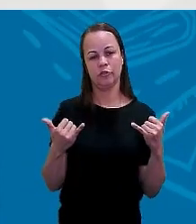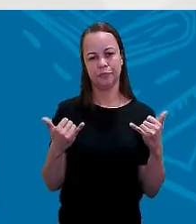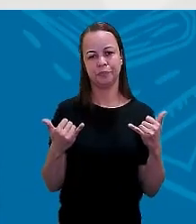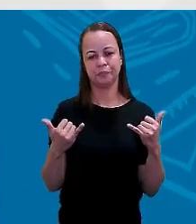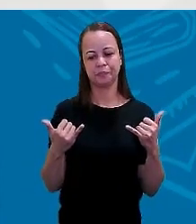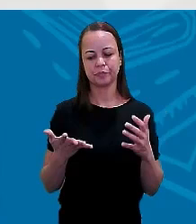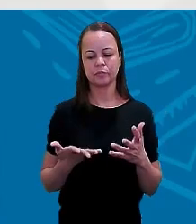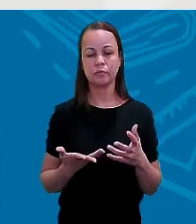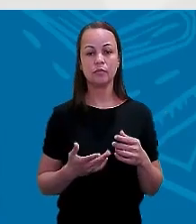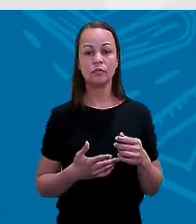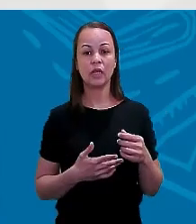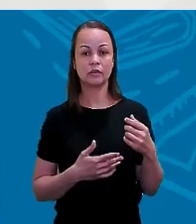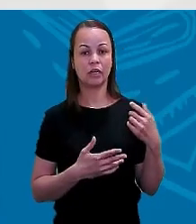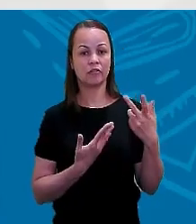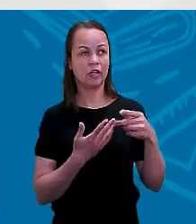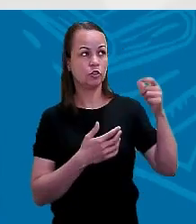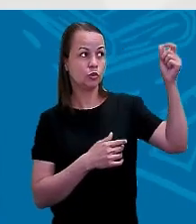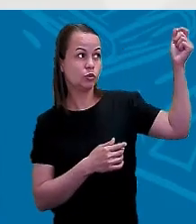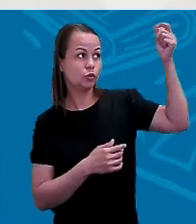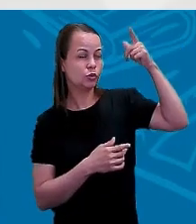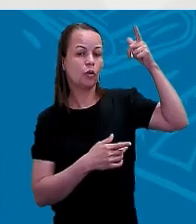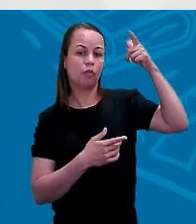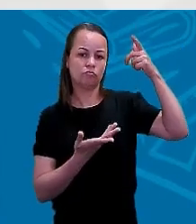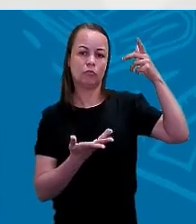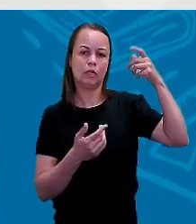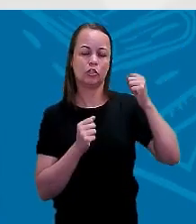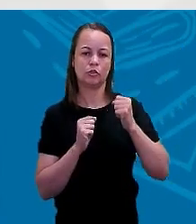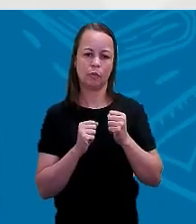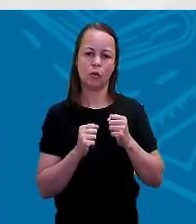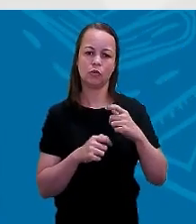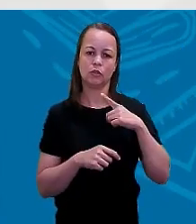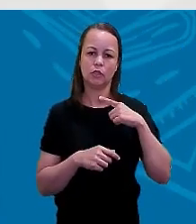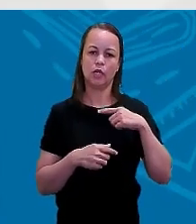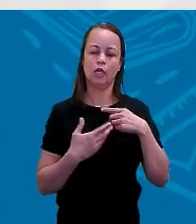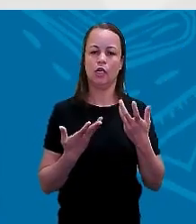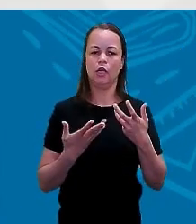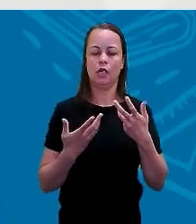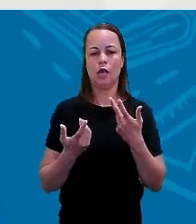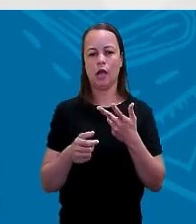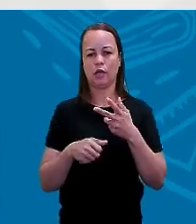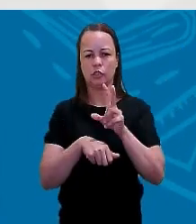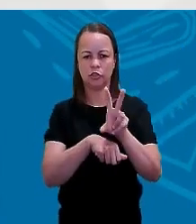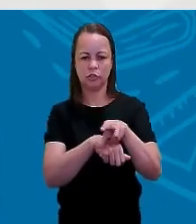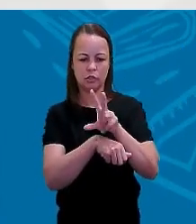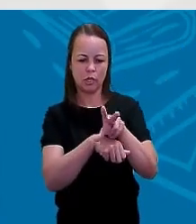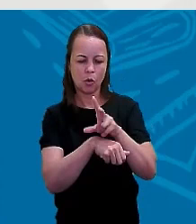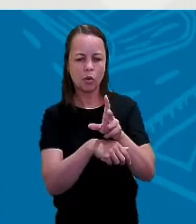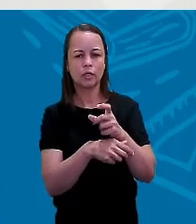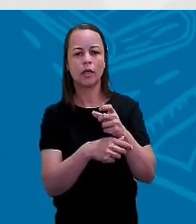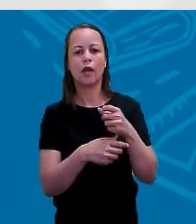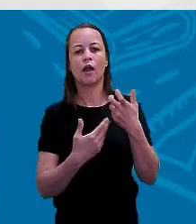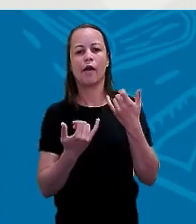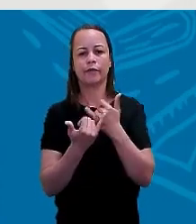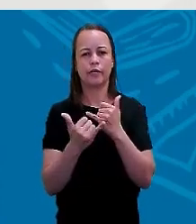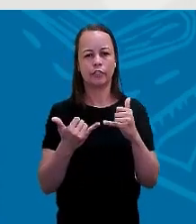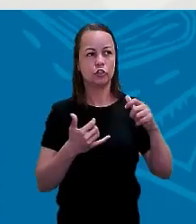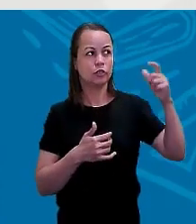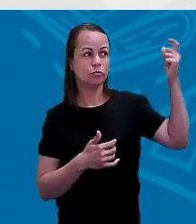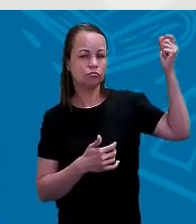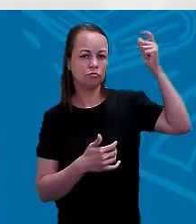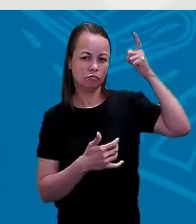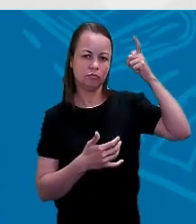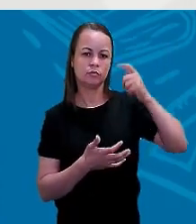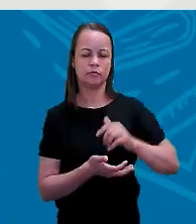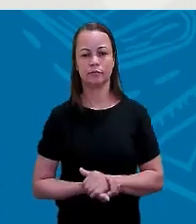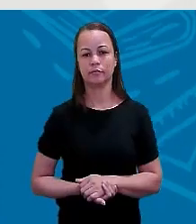através do sol. Portanto, a gente tem a energia eólica, a energia solar. Nós temos